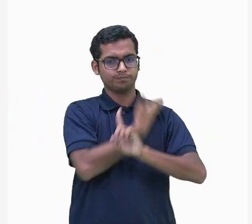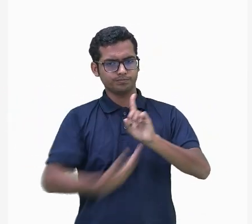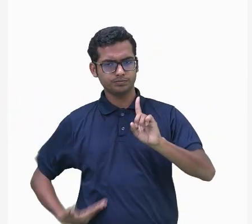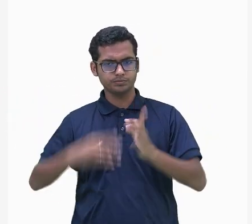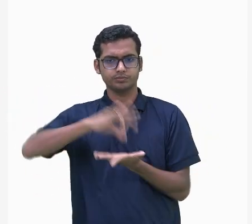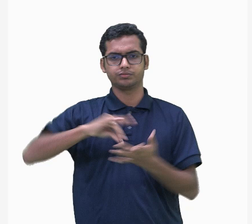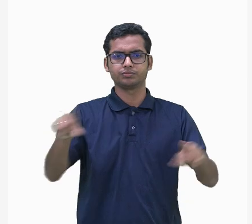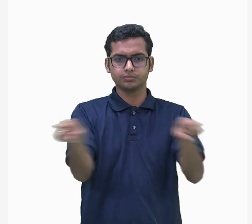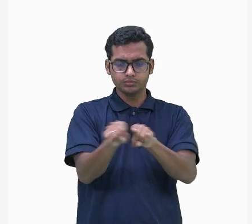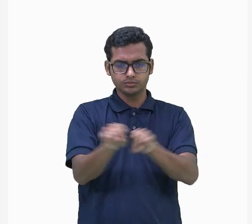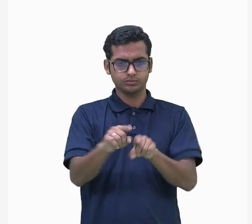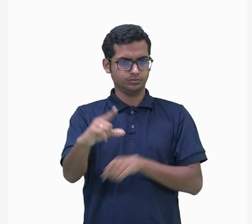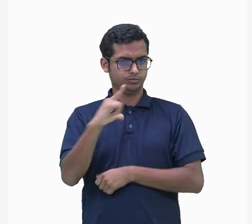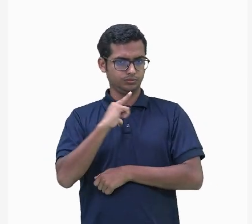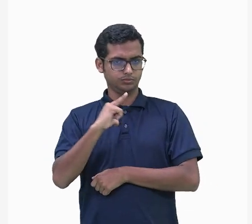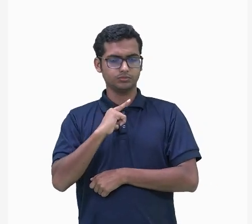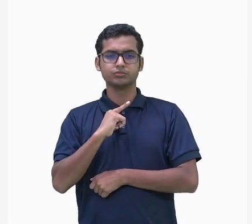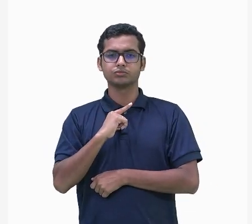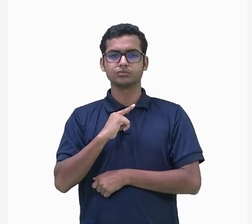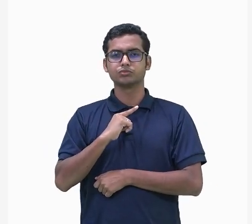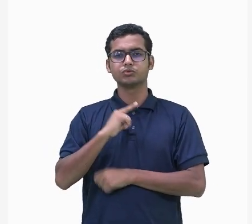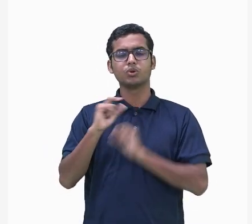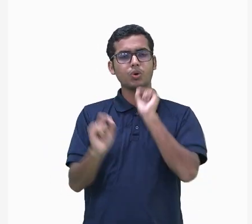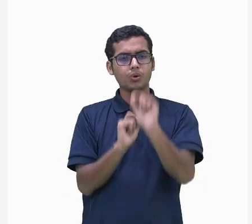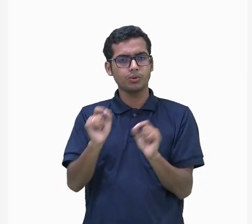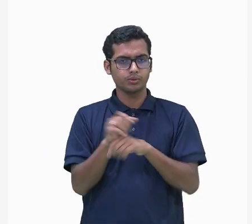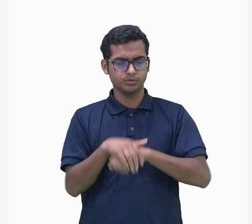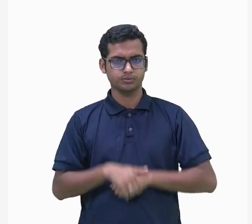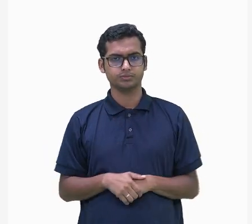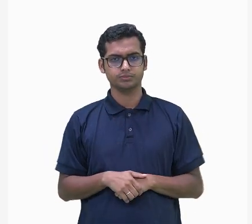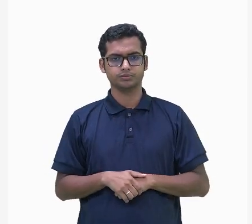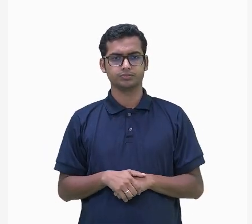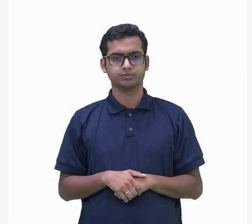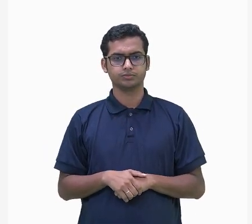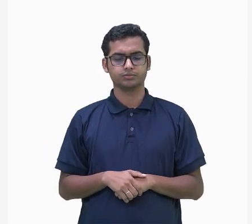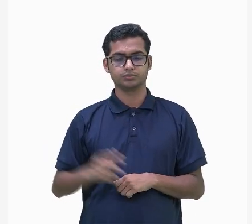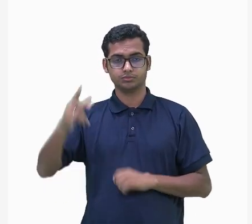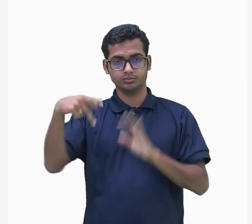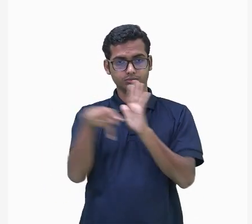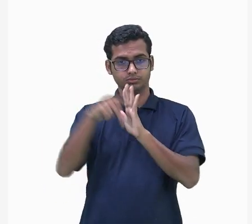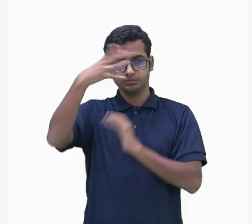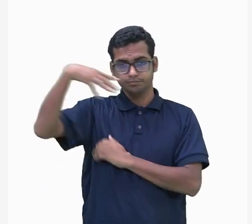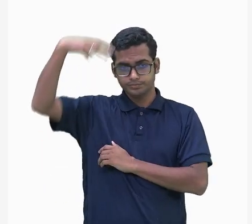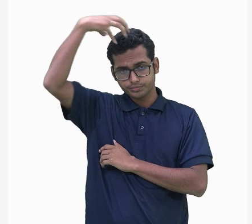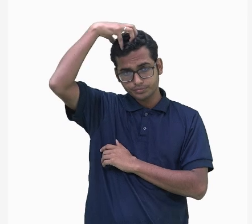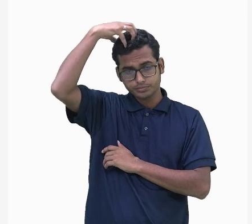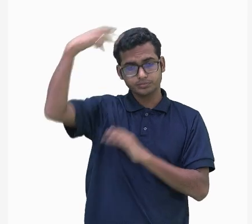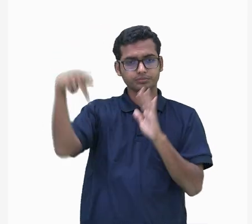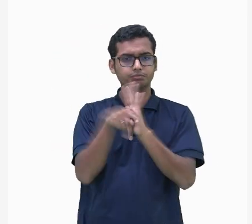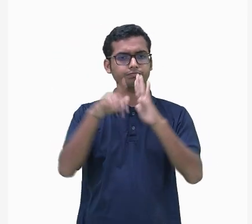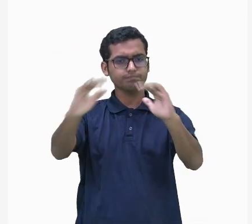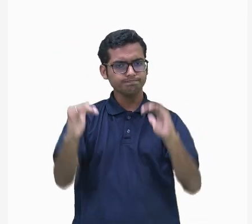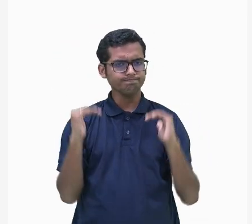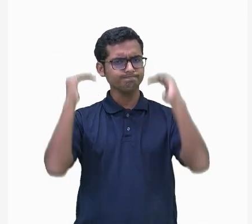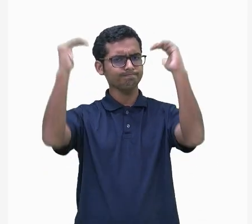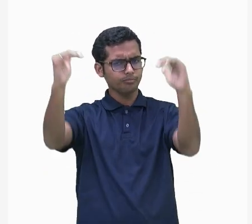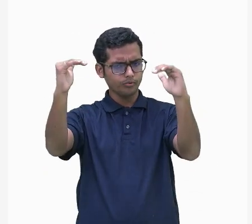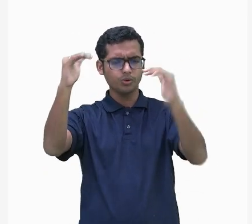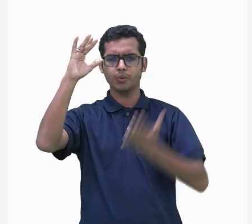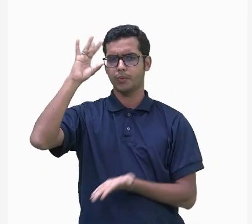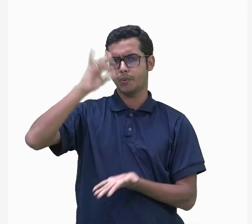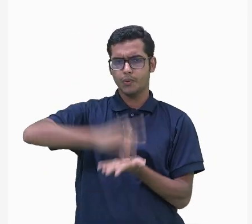onde existe a figura de um monarca, ou seja, de um rei. Absolutista, justamente porque